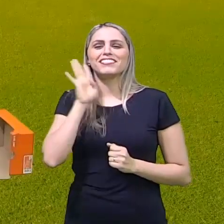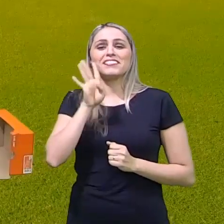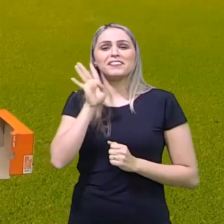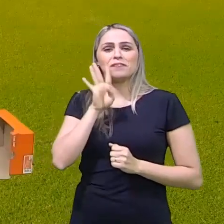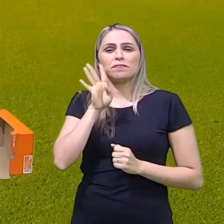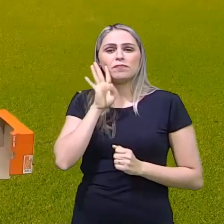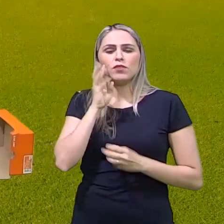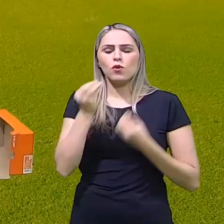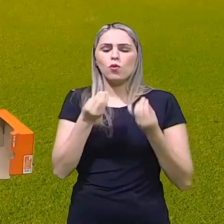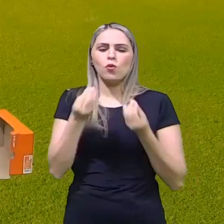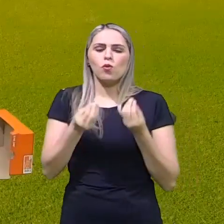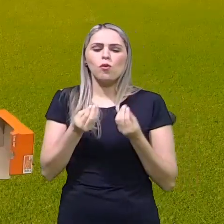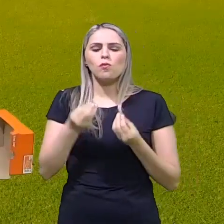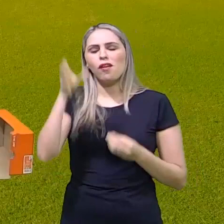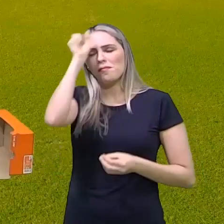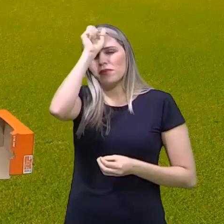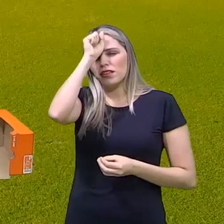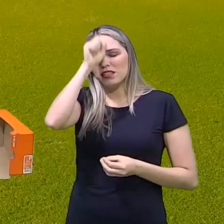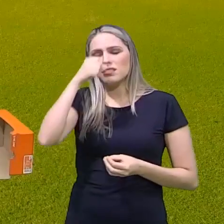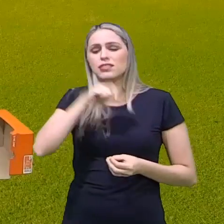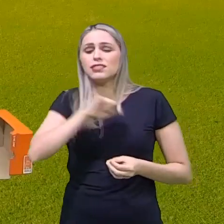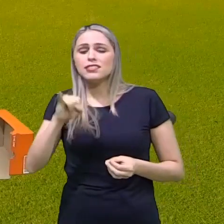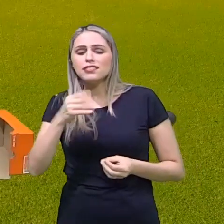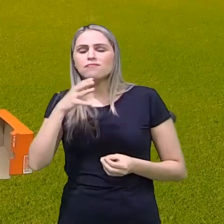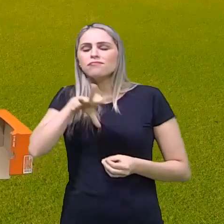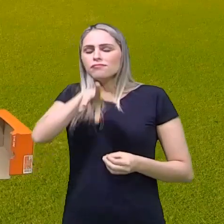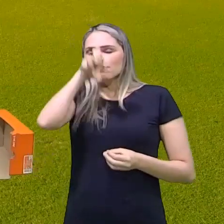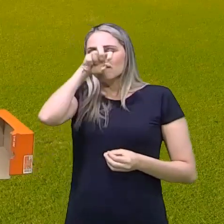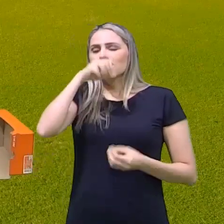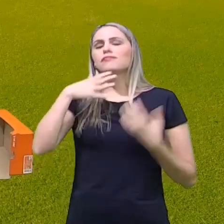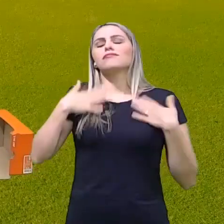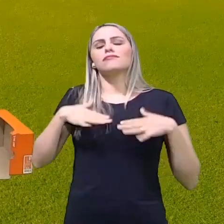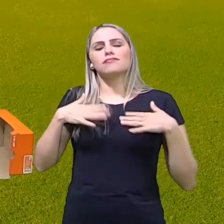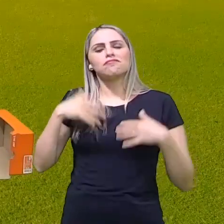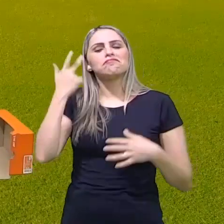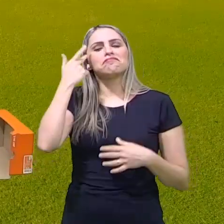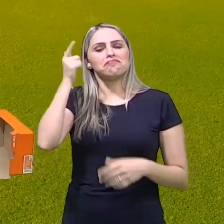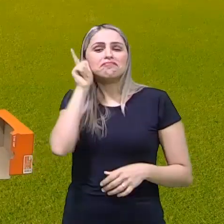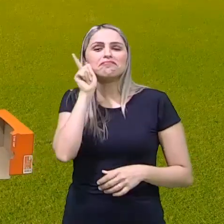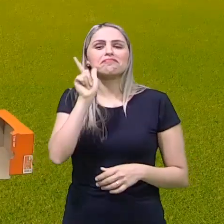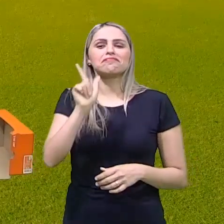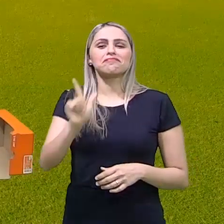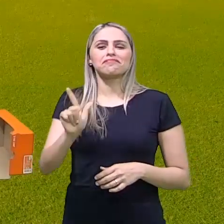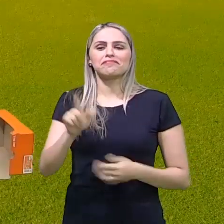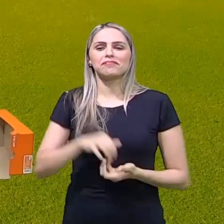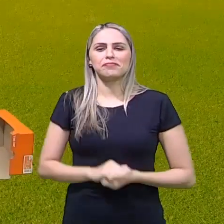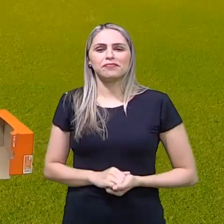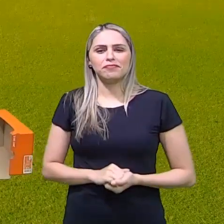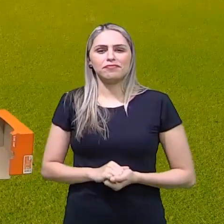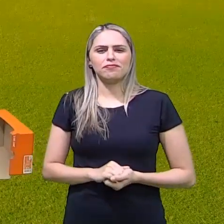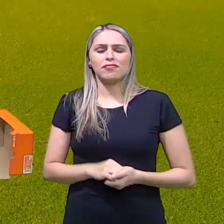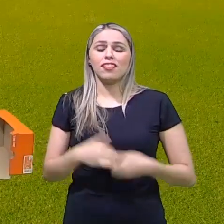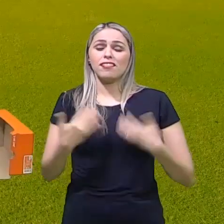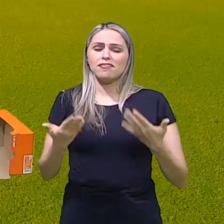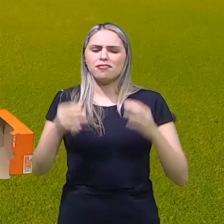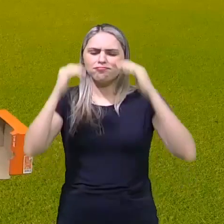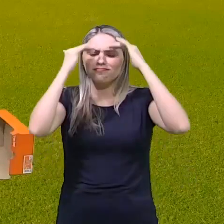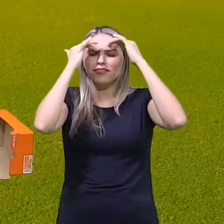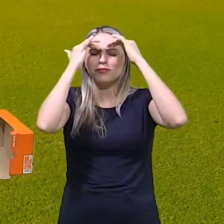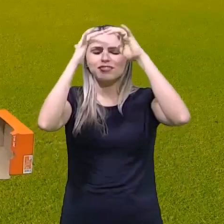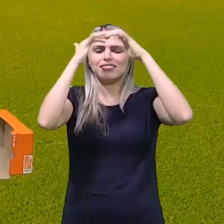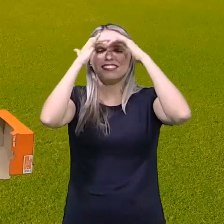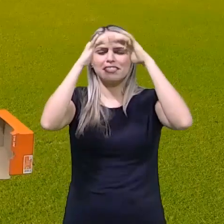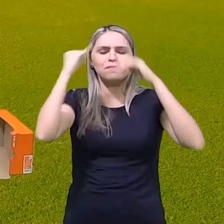aprende? Quando a gente respira, se acalma e concentra, a gente consegue resolver qualquer coisa. Ah, legal! Entendeu? Concentração é muito importante. Que